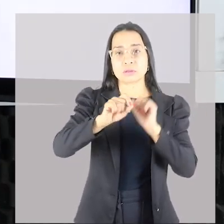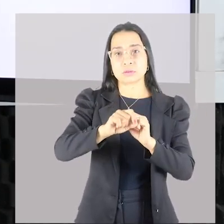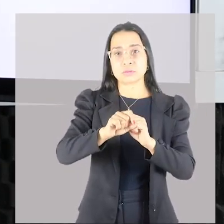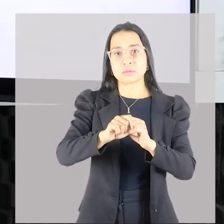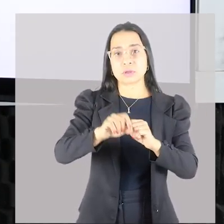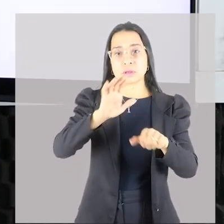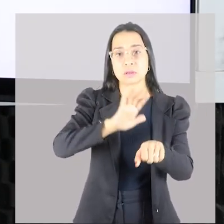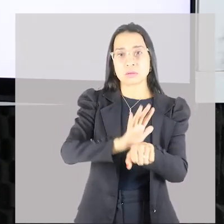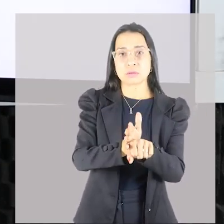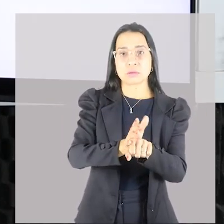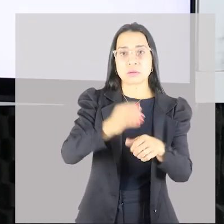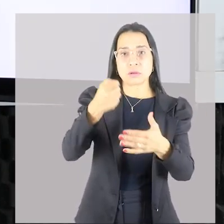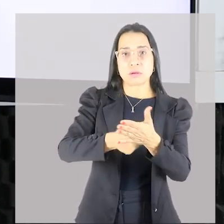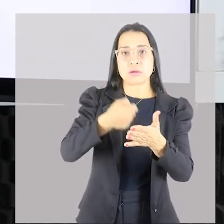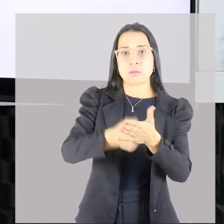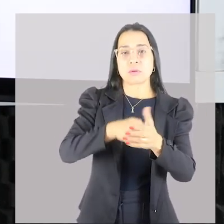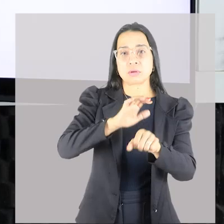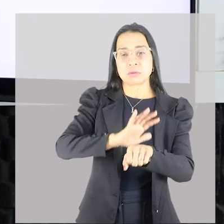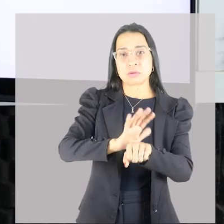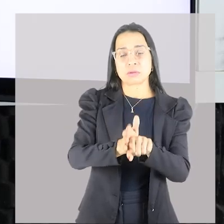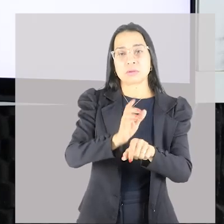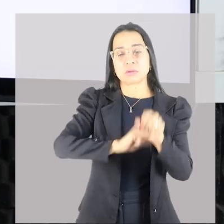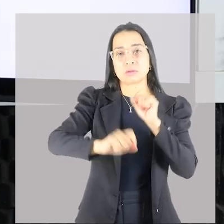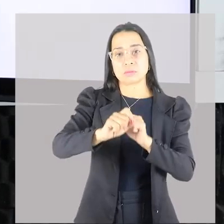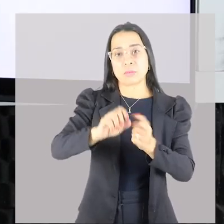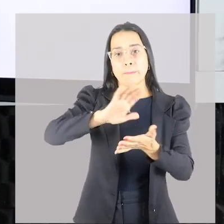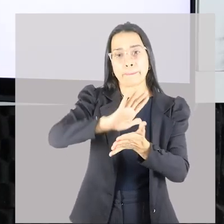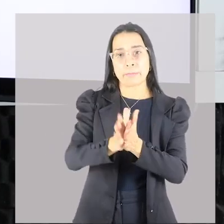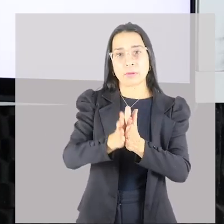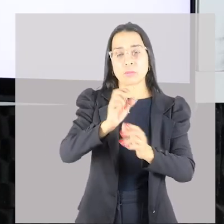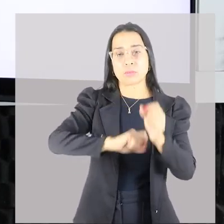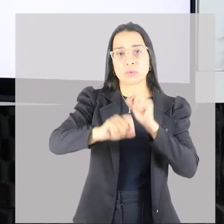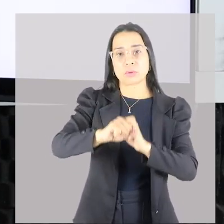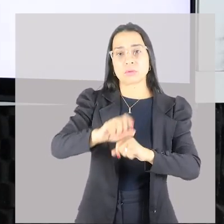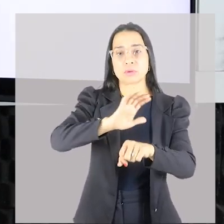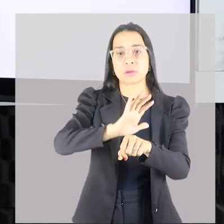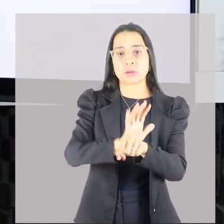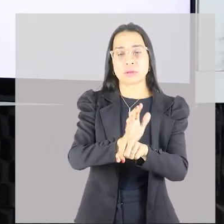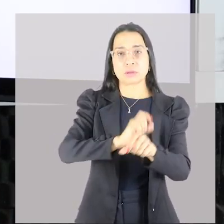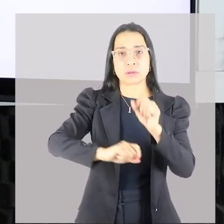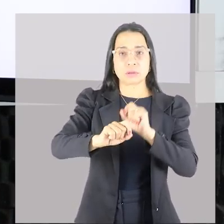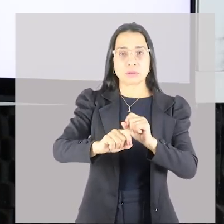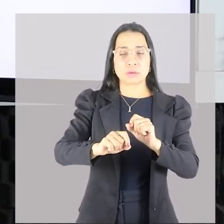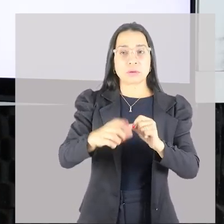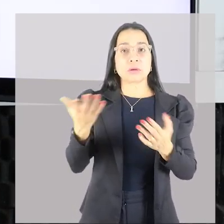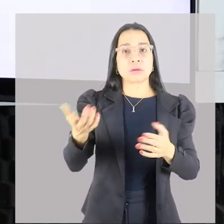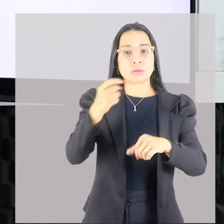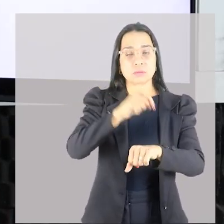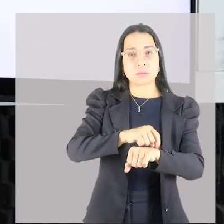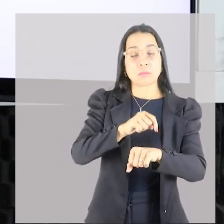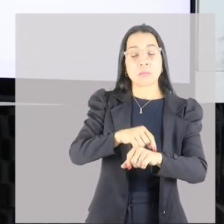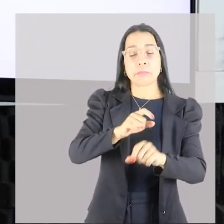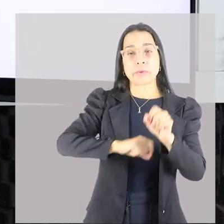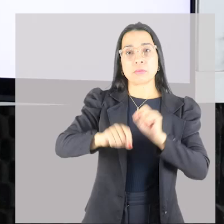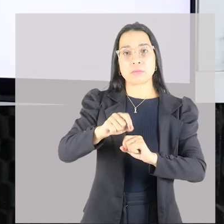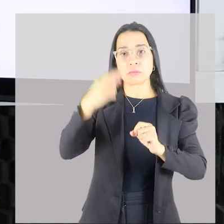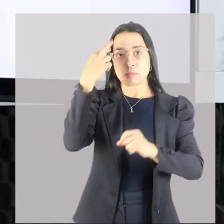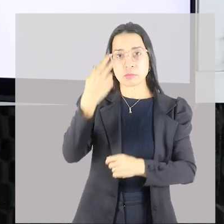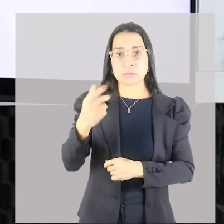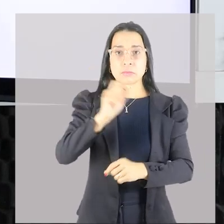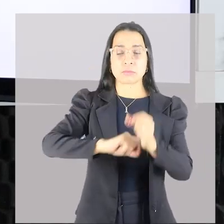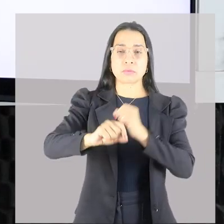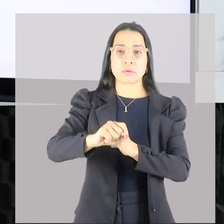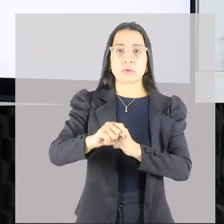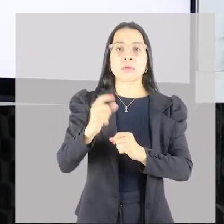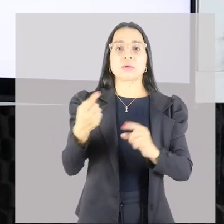do combate ao racismo, ao preconceito racial. Então, a determinado momento da história,